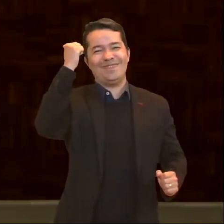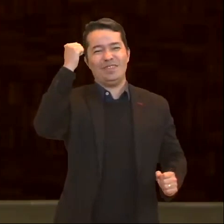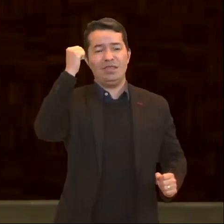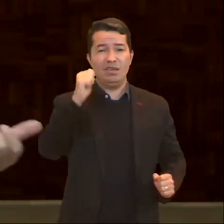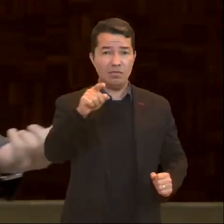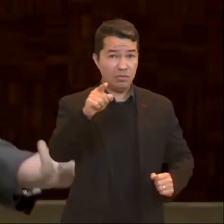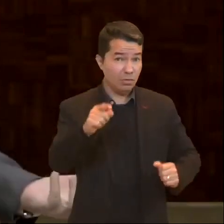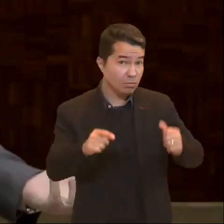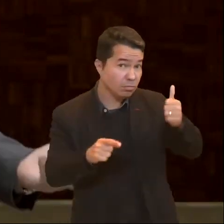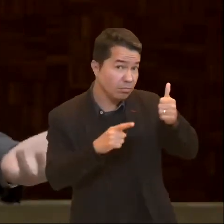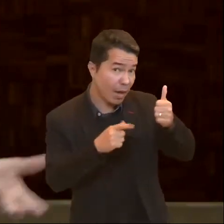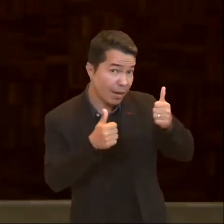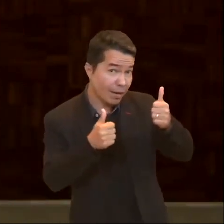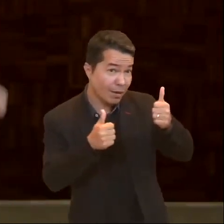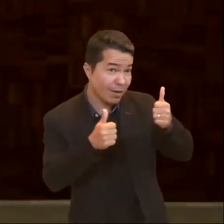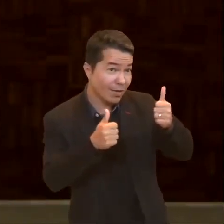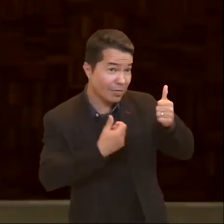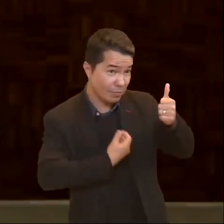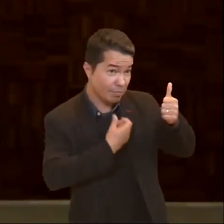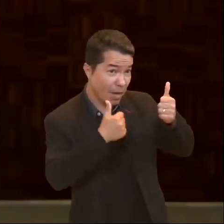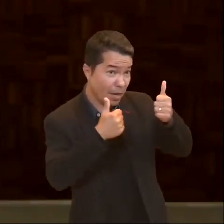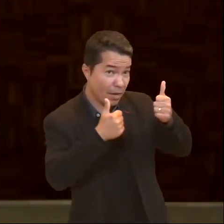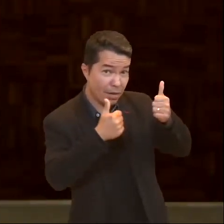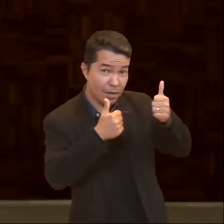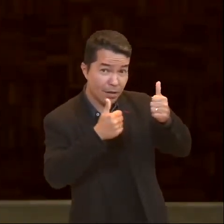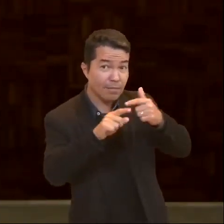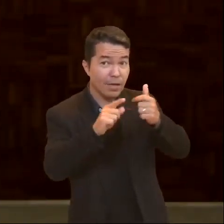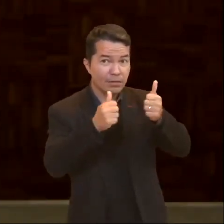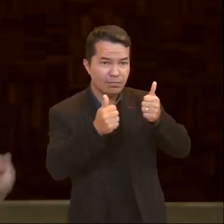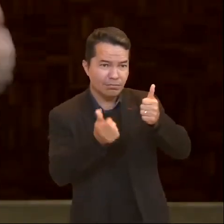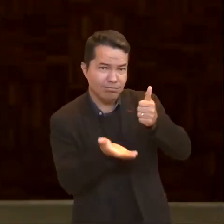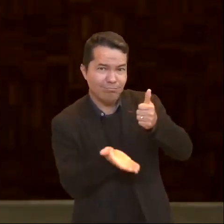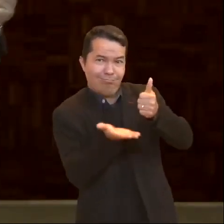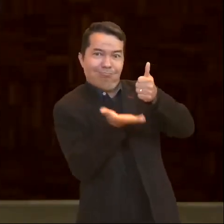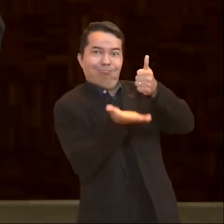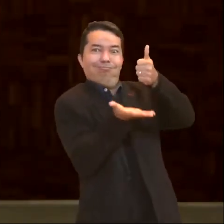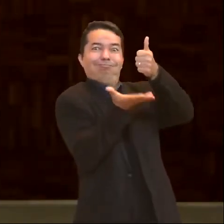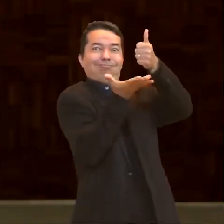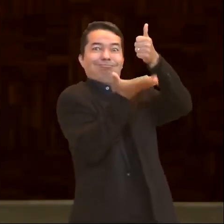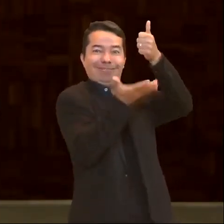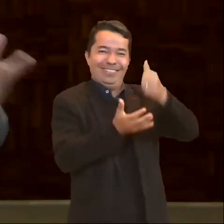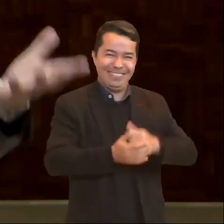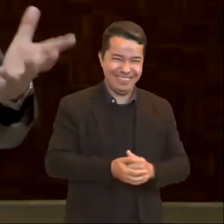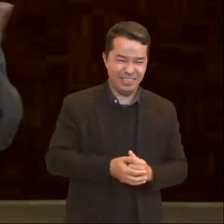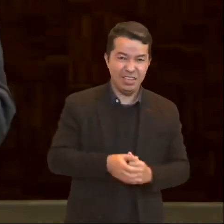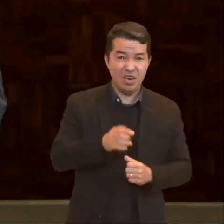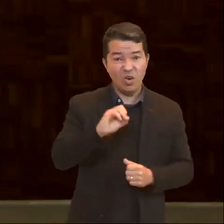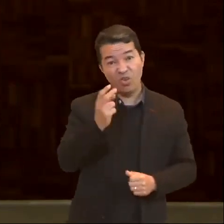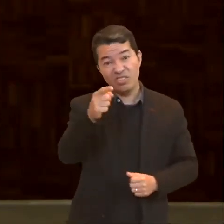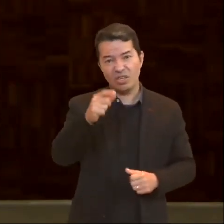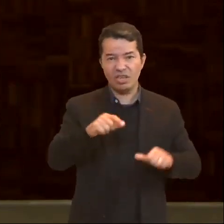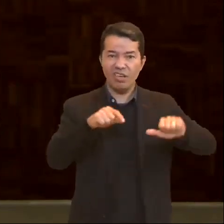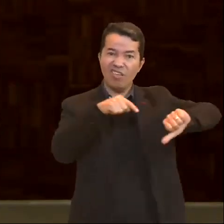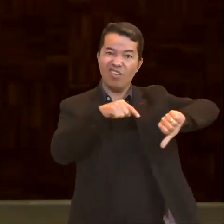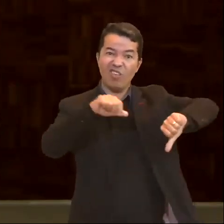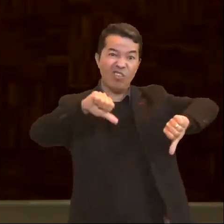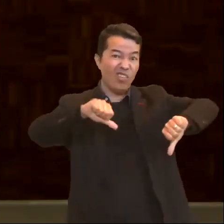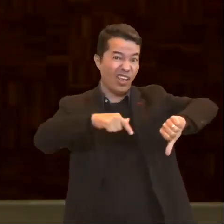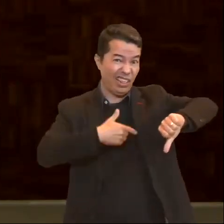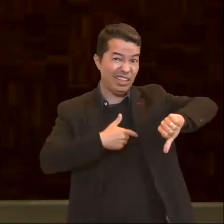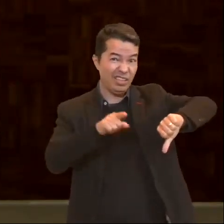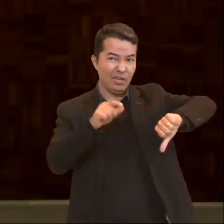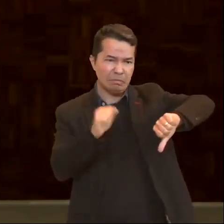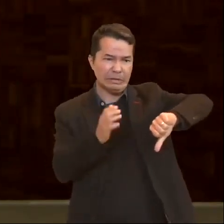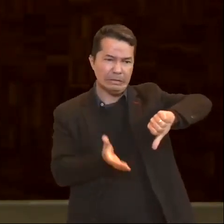bom, que legal que tá bom, mas pode ser melhor. Tá ruim, pode ser melhor. Esse é o tema que a gente está trabalhando